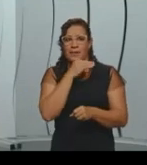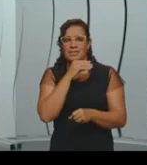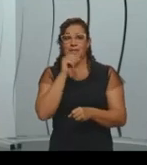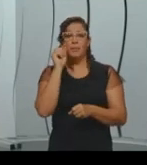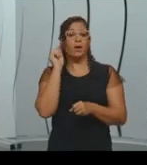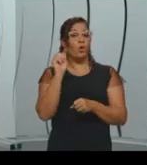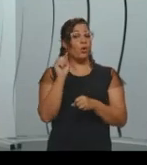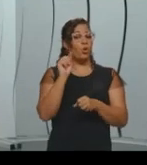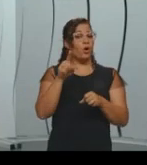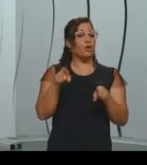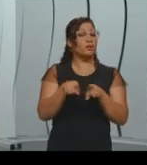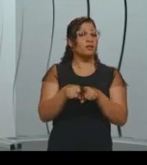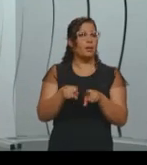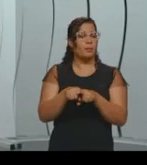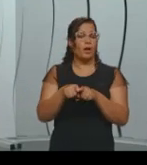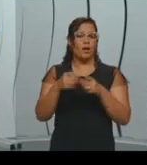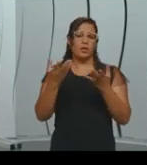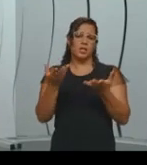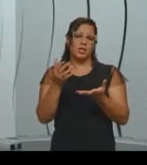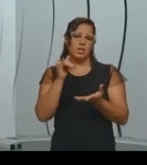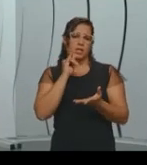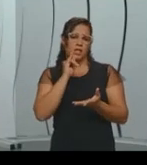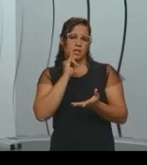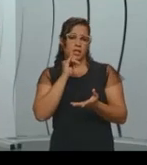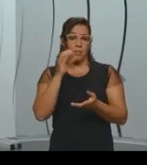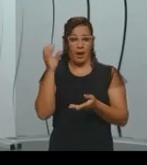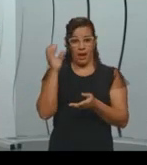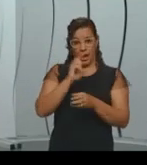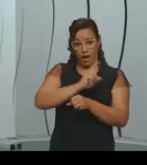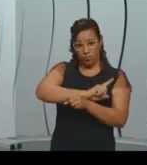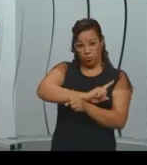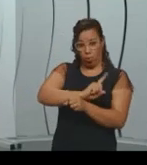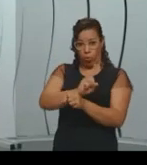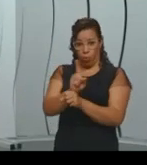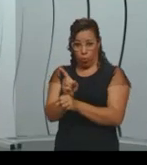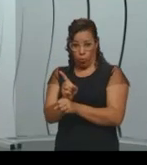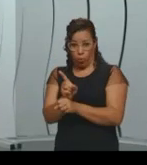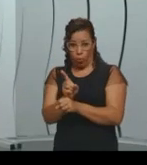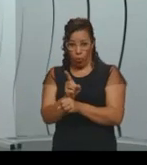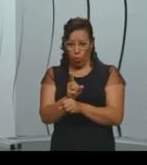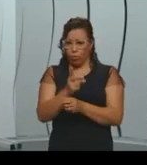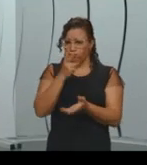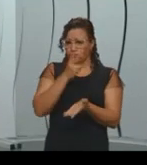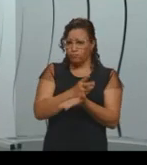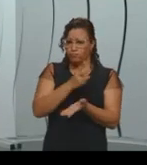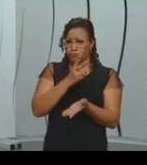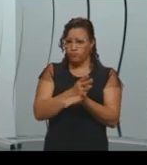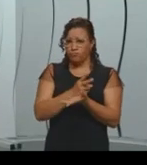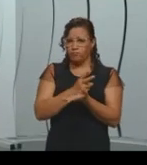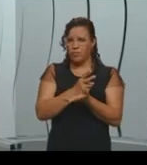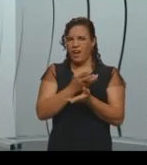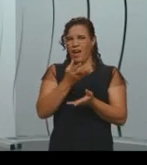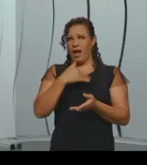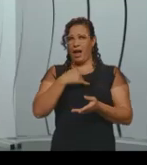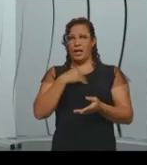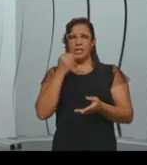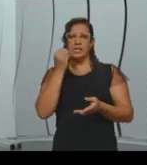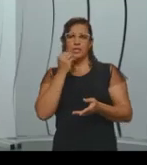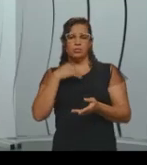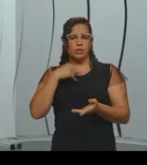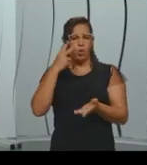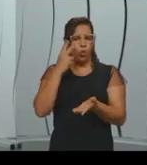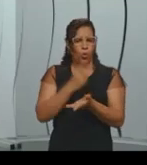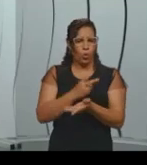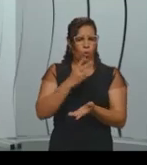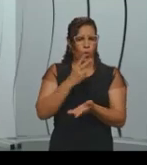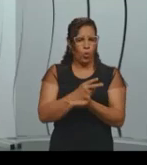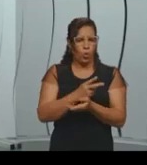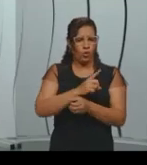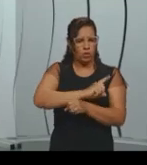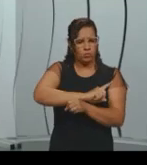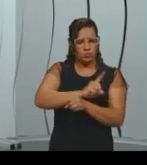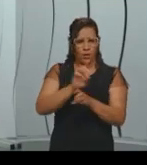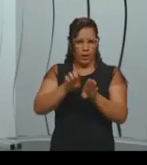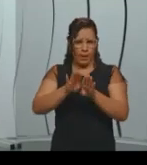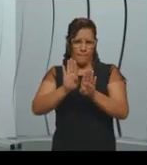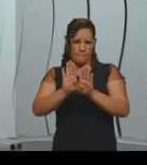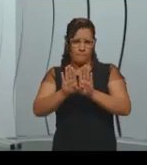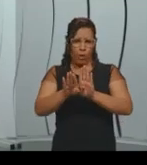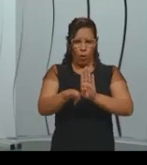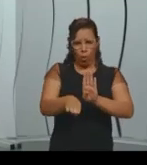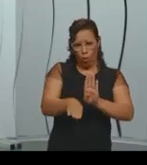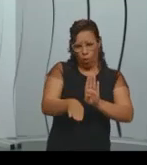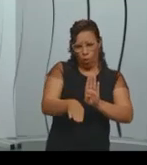também, conhecendo, por exemplo, a aceleração. Se ela for constante, eu consigo prever, se eu continuar mantendo a pressão no pedal do